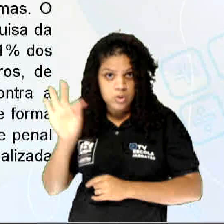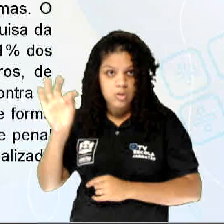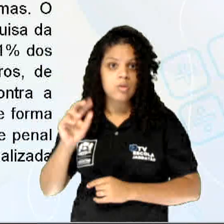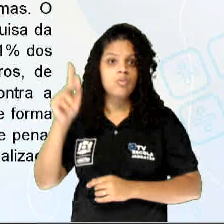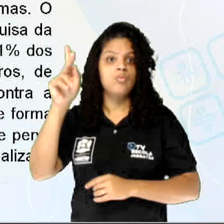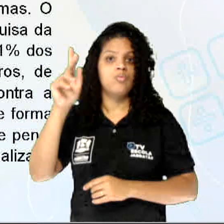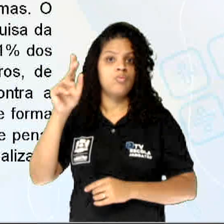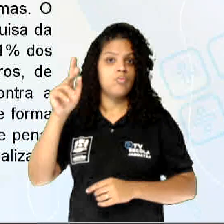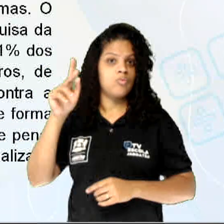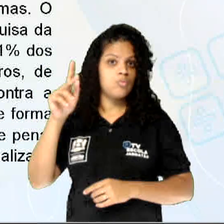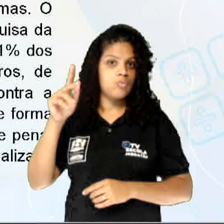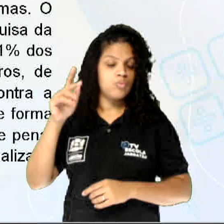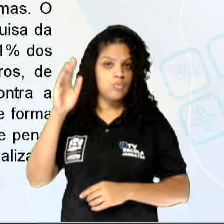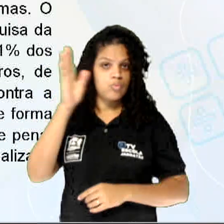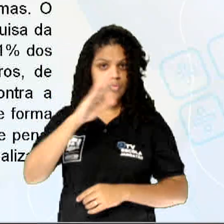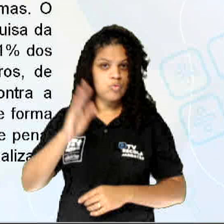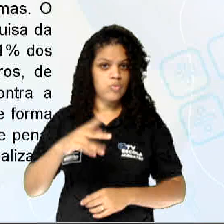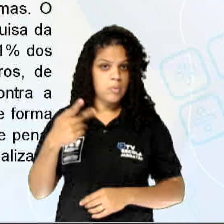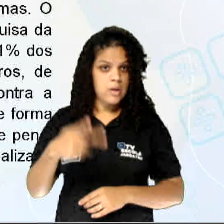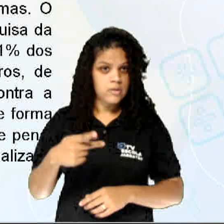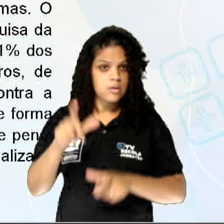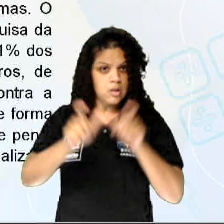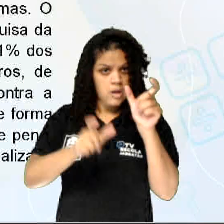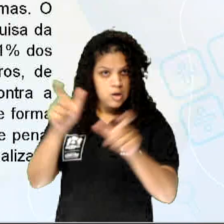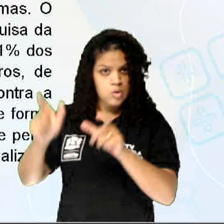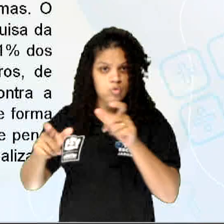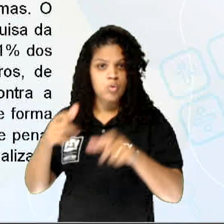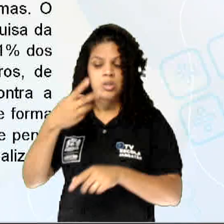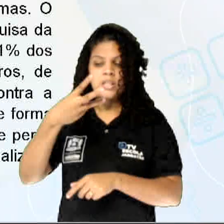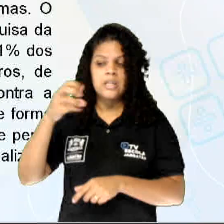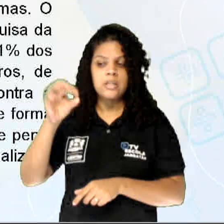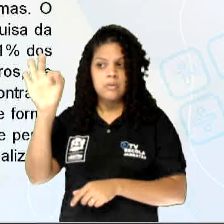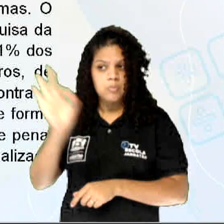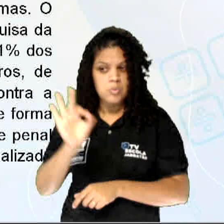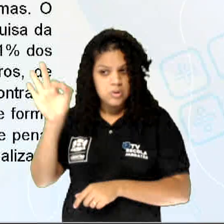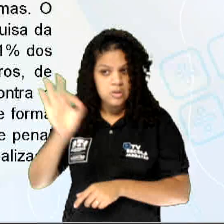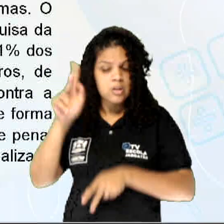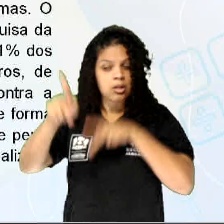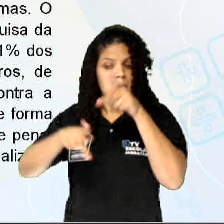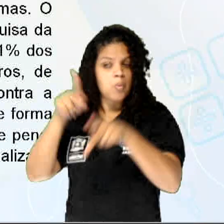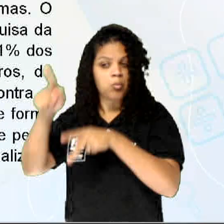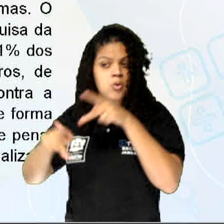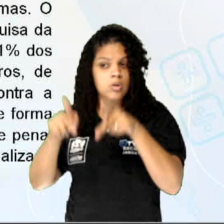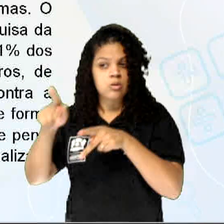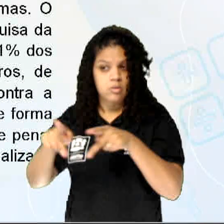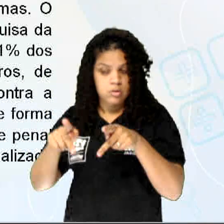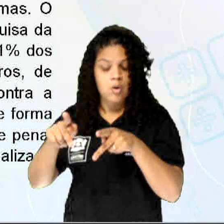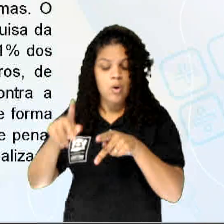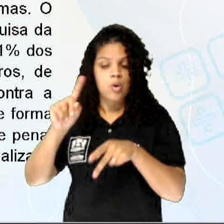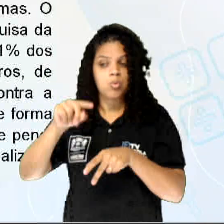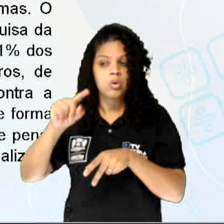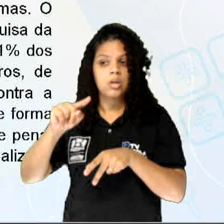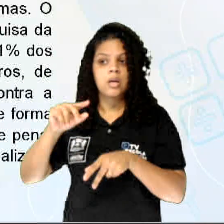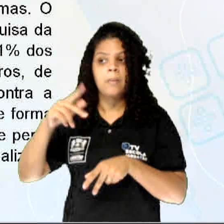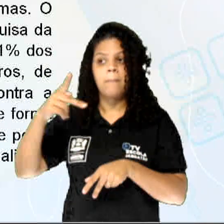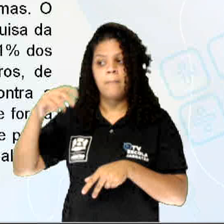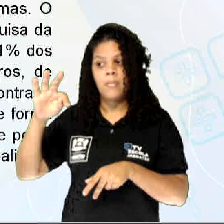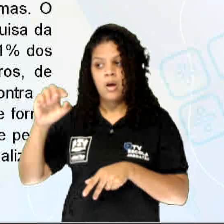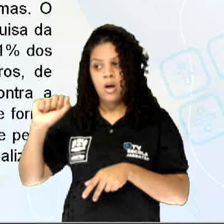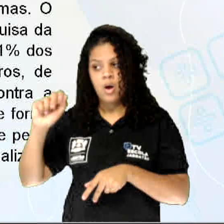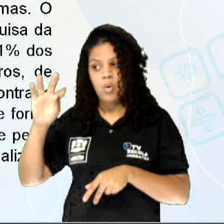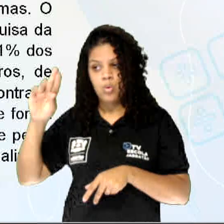centro-direita ante 30% da população que se identificavam como pautas progressistas.